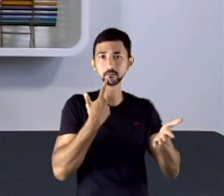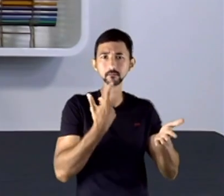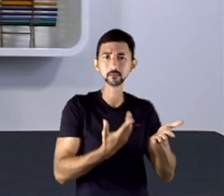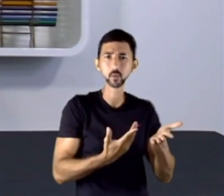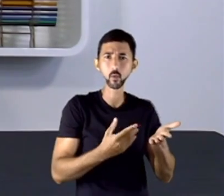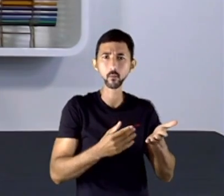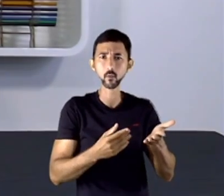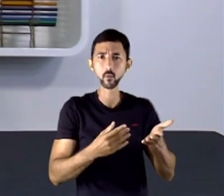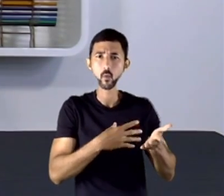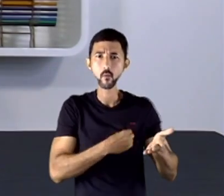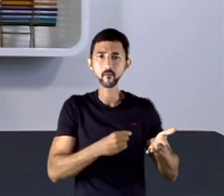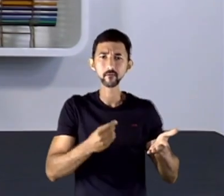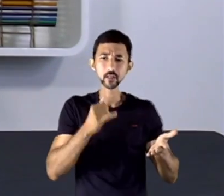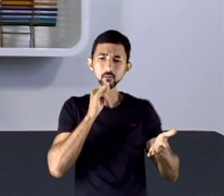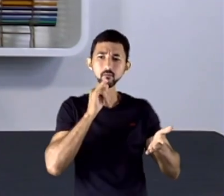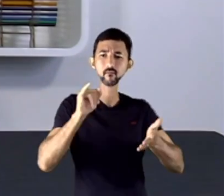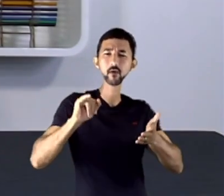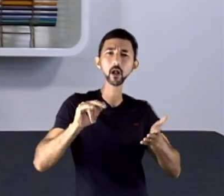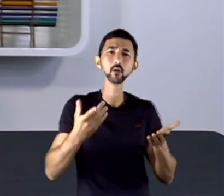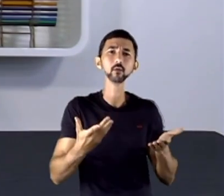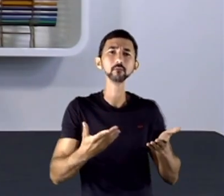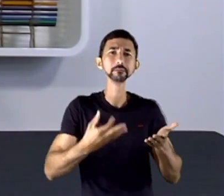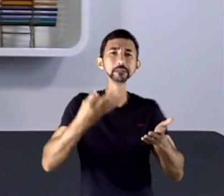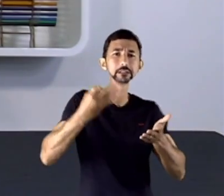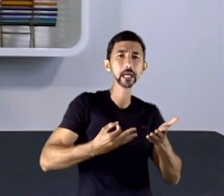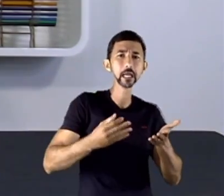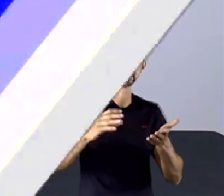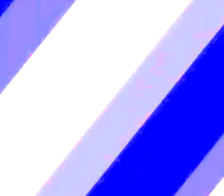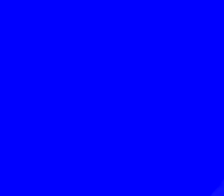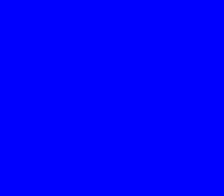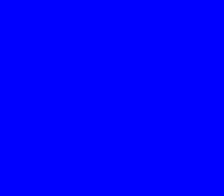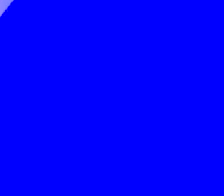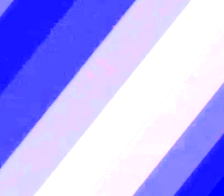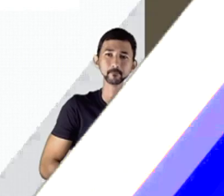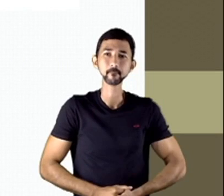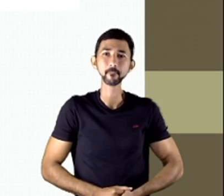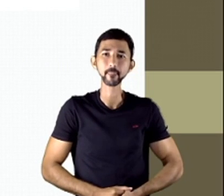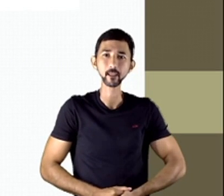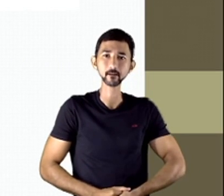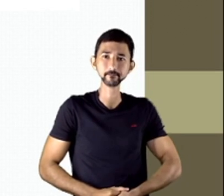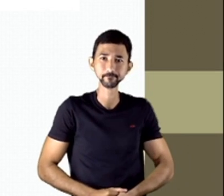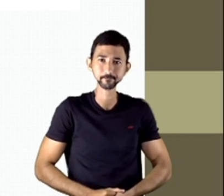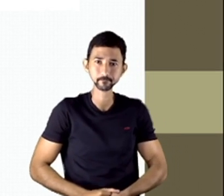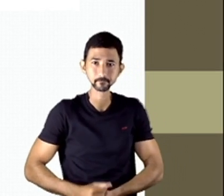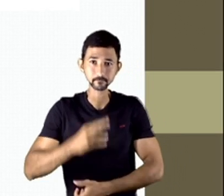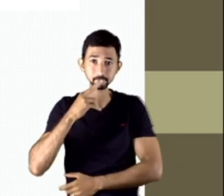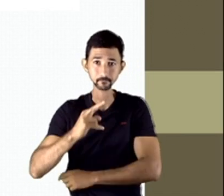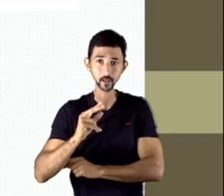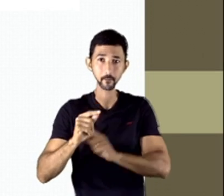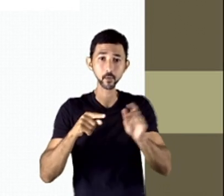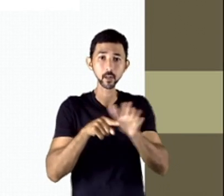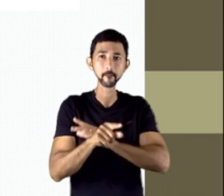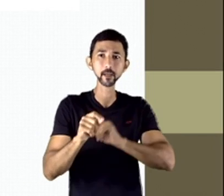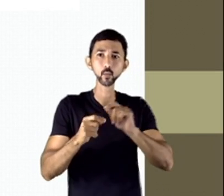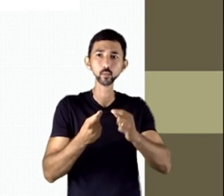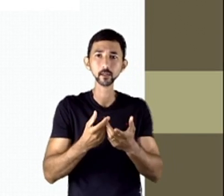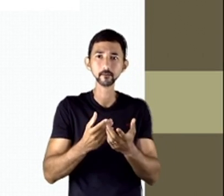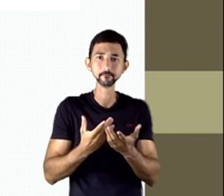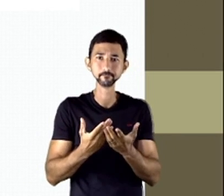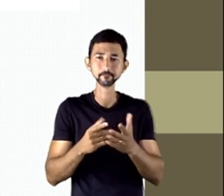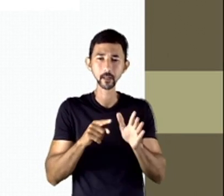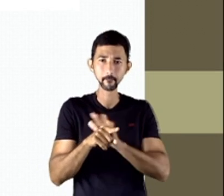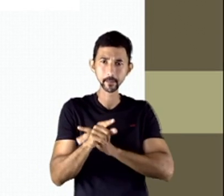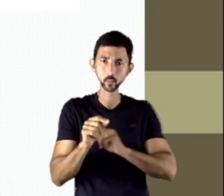o Pedro fez para falar para o pai dele se está tudo ok ou não? Para resolver as questões, ou melhor, para resolver